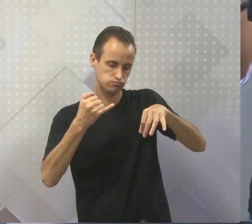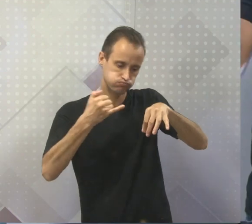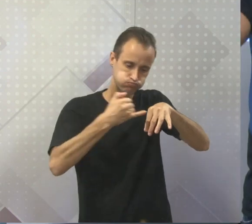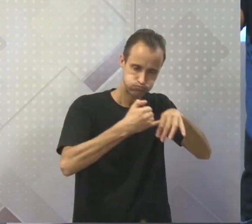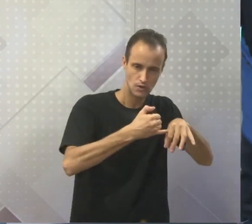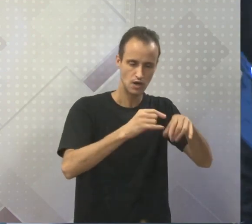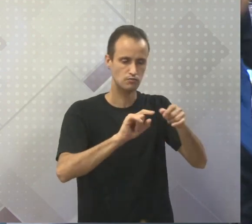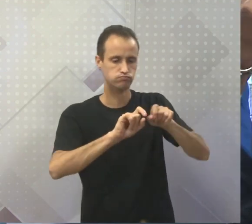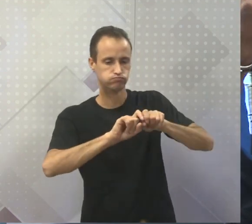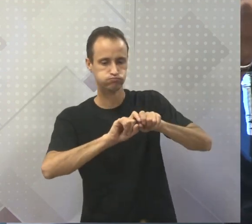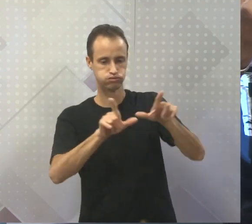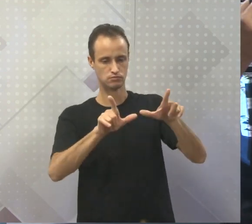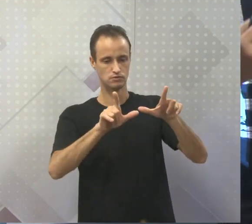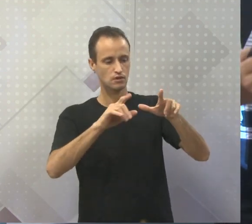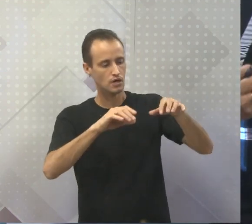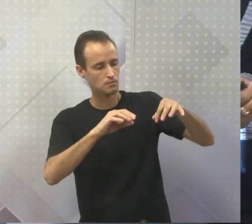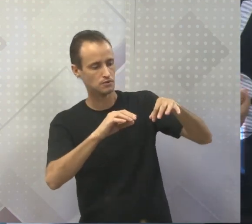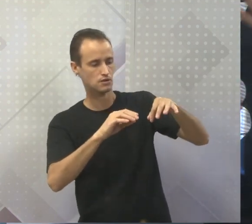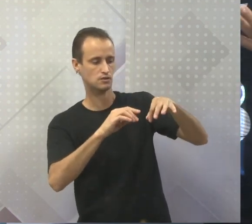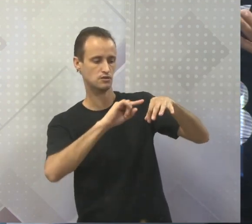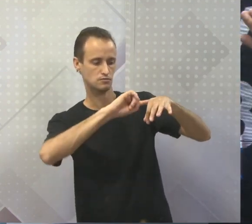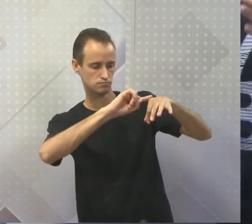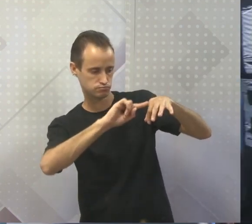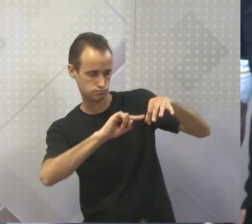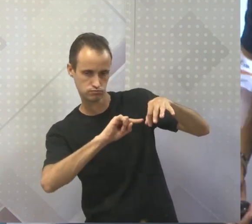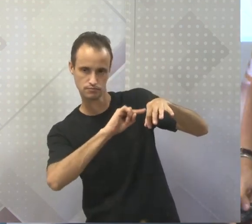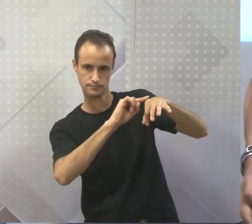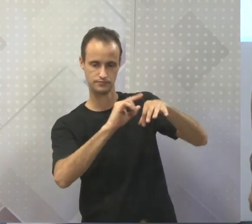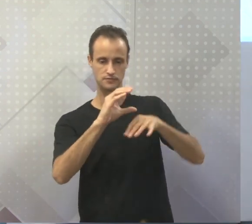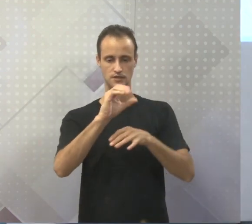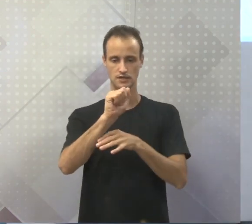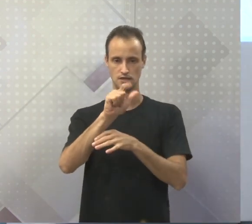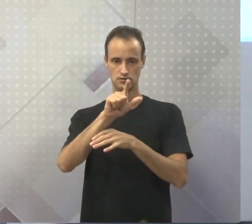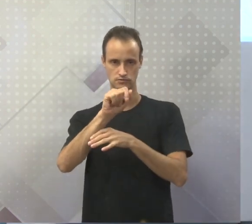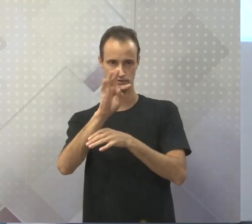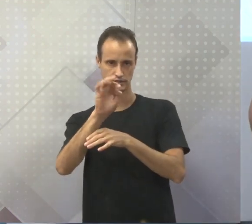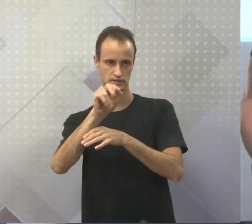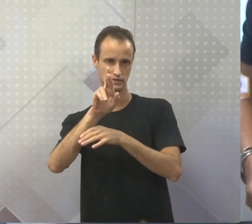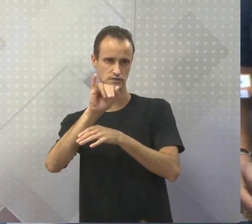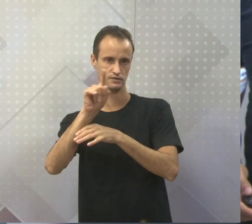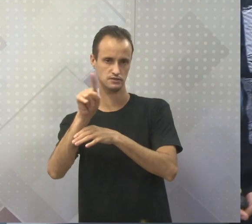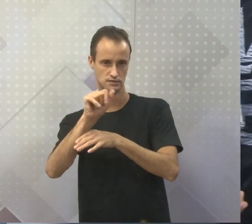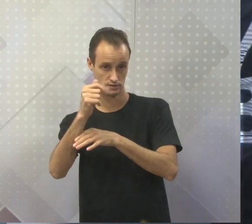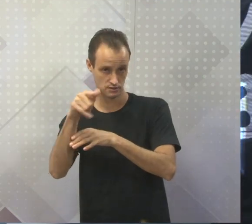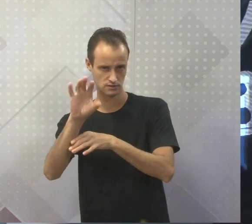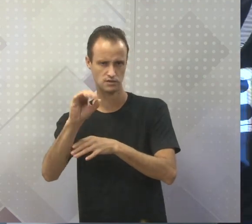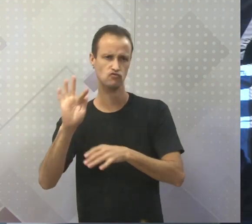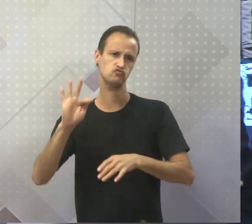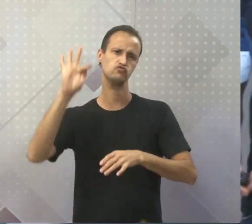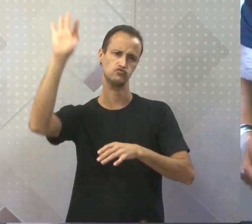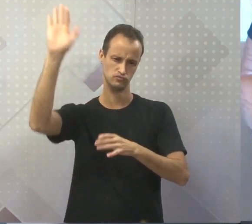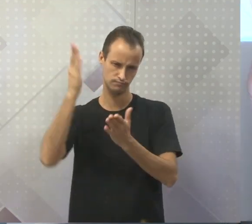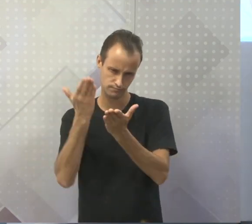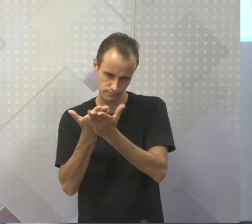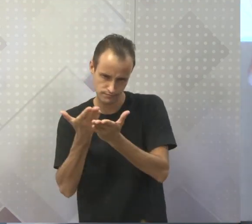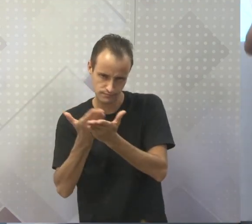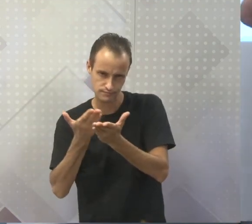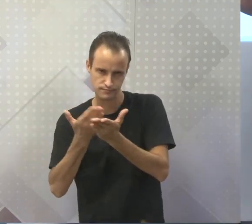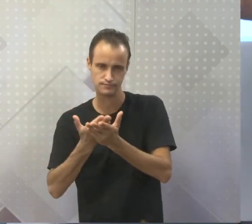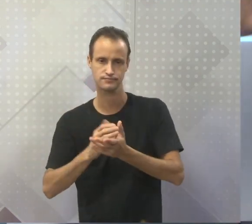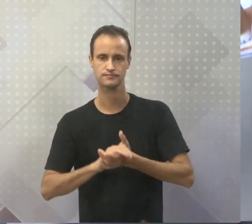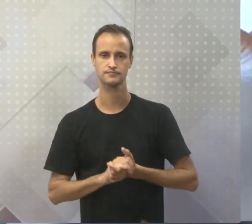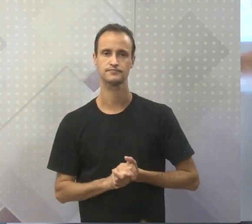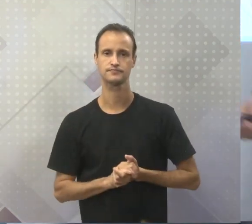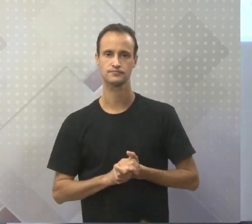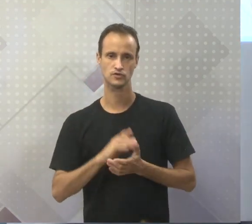fazer uma cauterização que nós chamamos de carúnculas imenais. Mas isso é assunto lá quando vocês estiverem mais adultos, quando